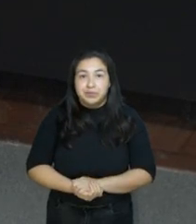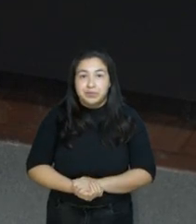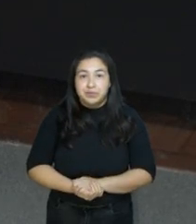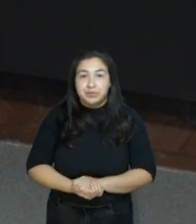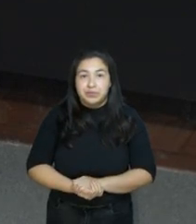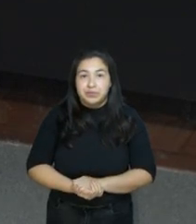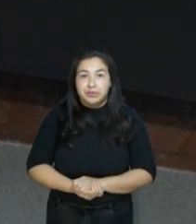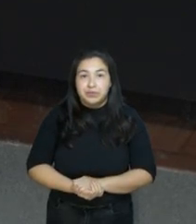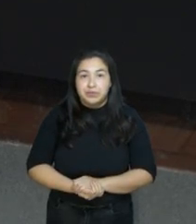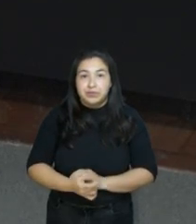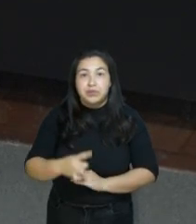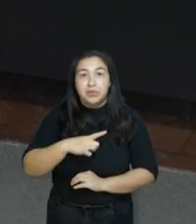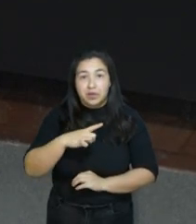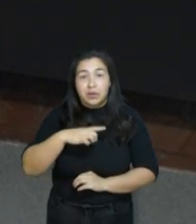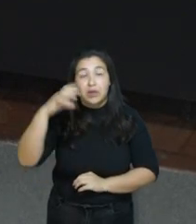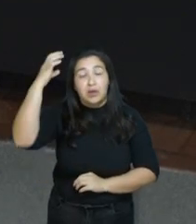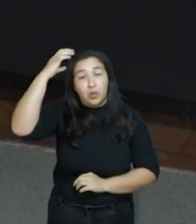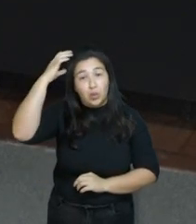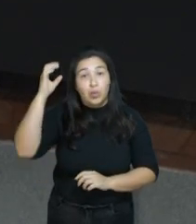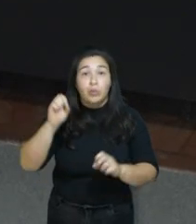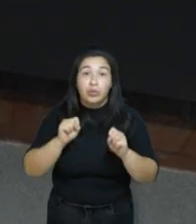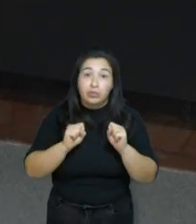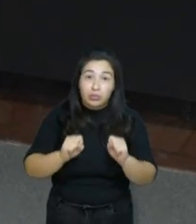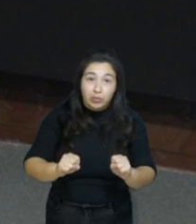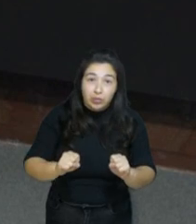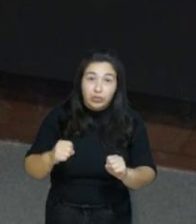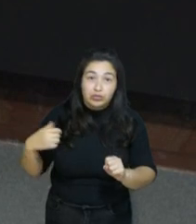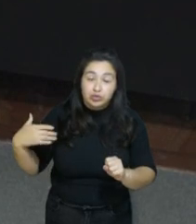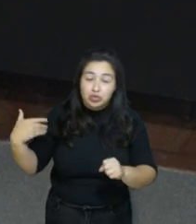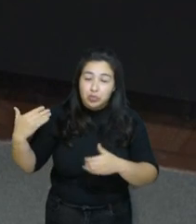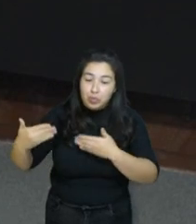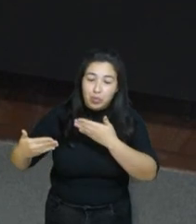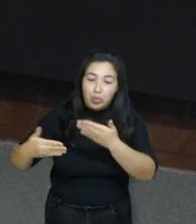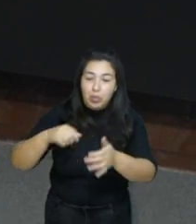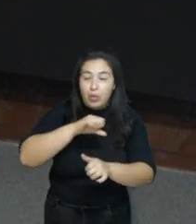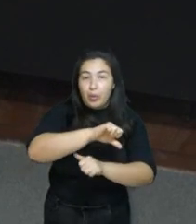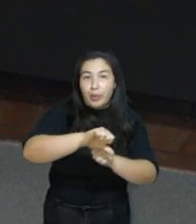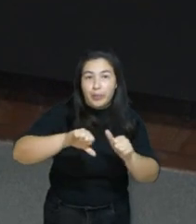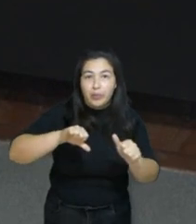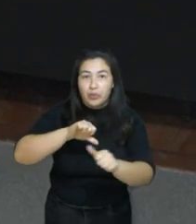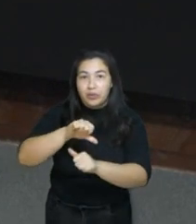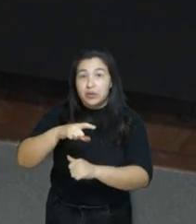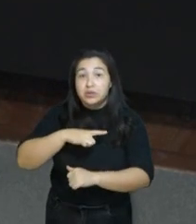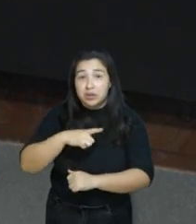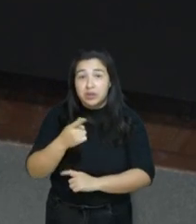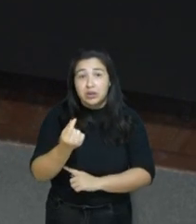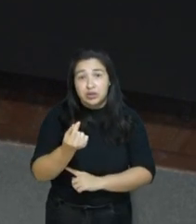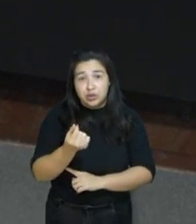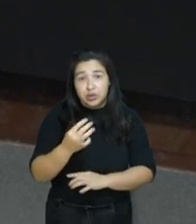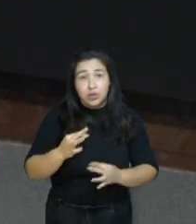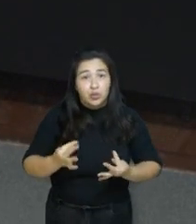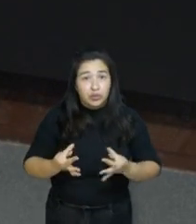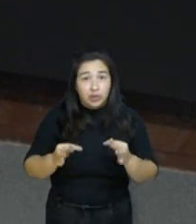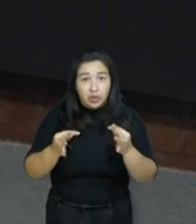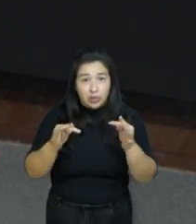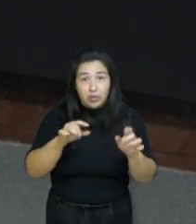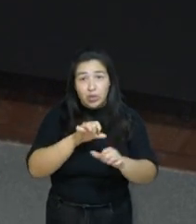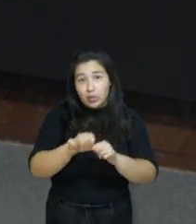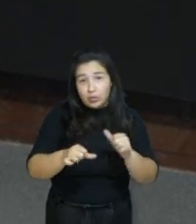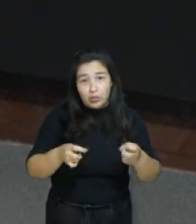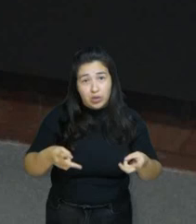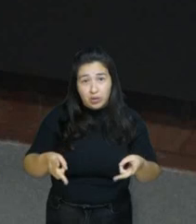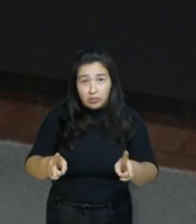uma culpa muito grande, né, e poderiam estar fazendo essa transição. Né. Elas têm o dinheiro para investir na tecnologia, fazer a